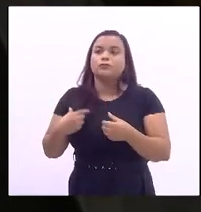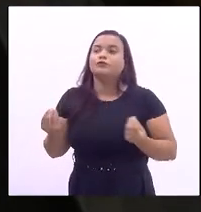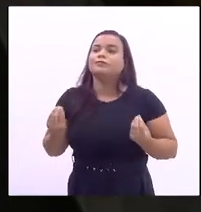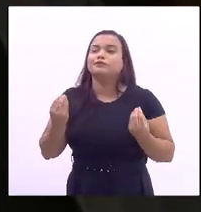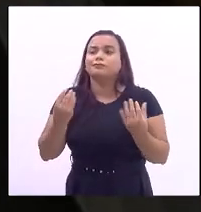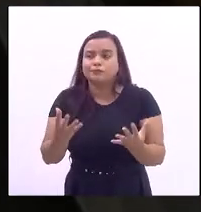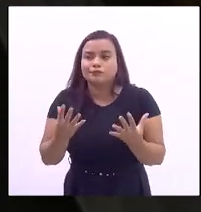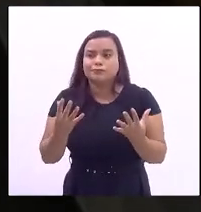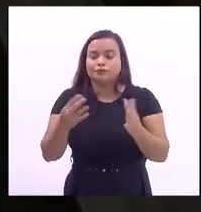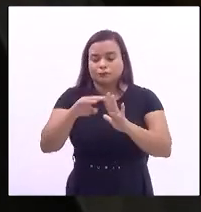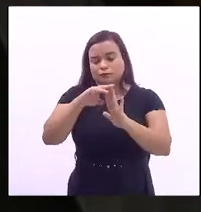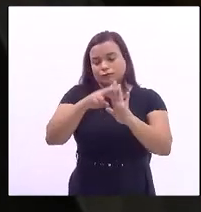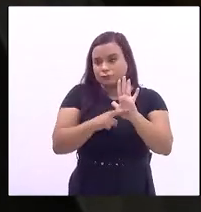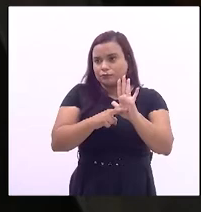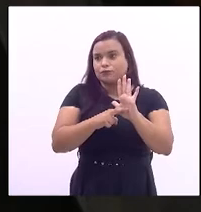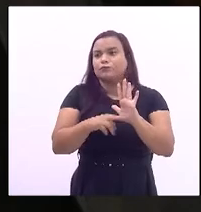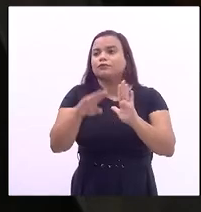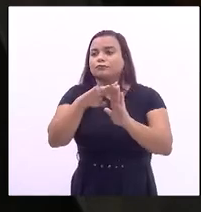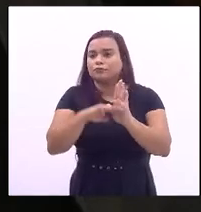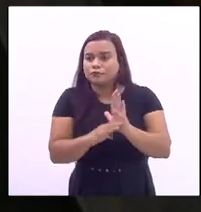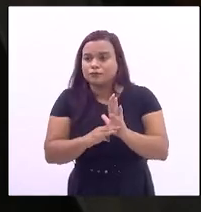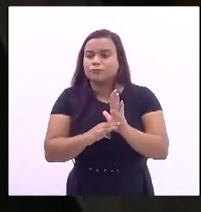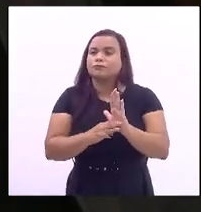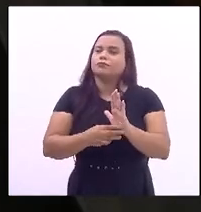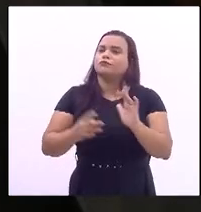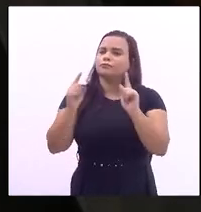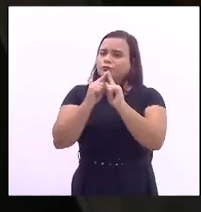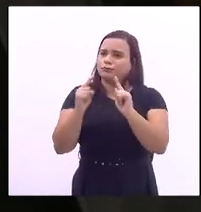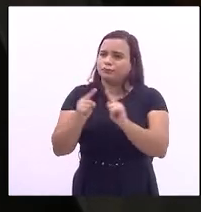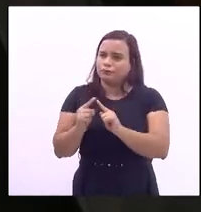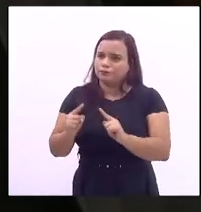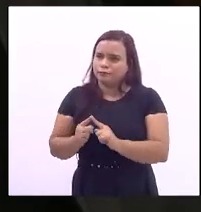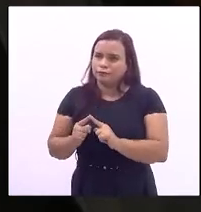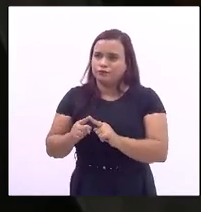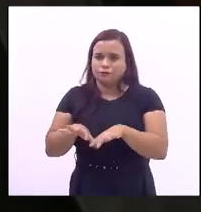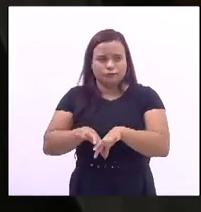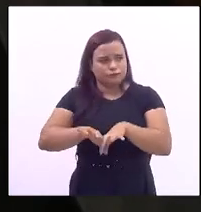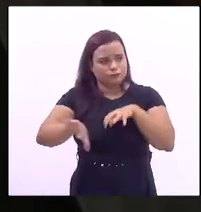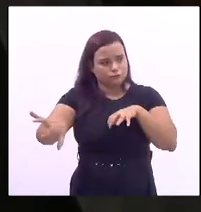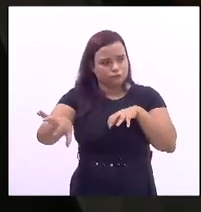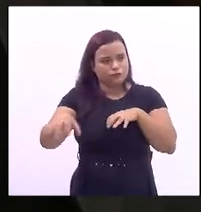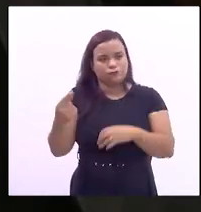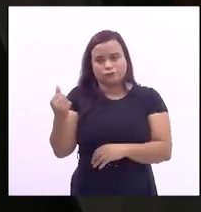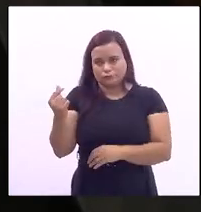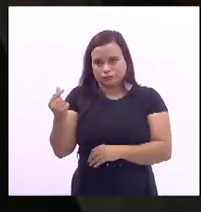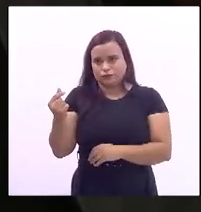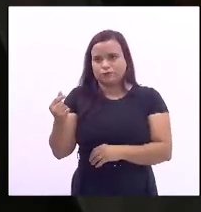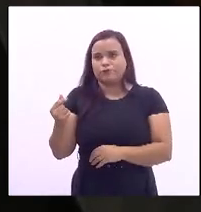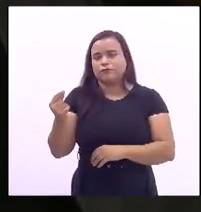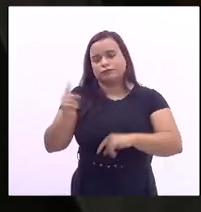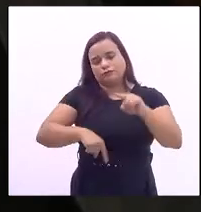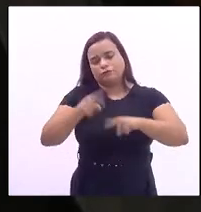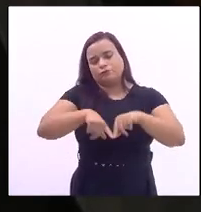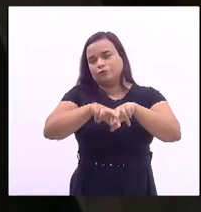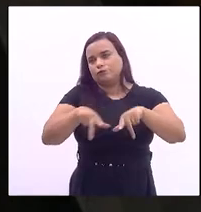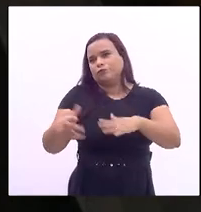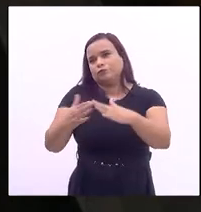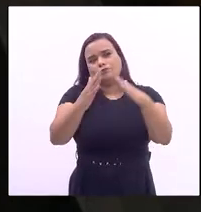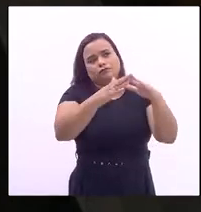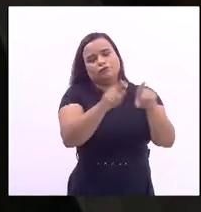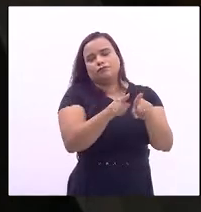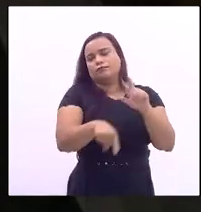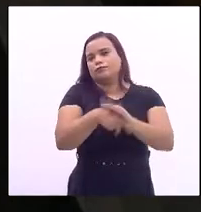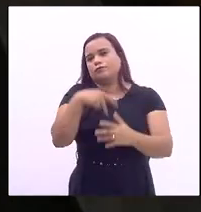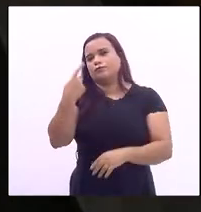condições e regras Gerais aplicáveis à alienação onerosa de bens imóveis do Estado